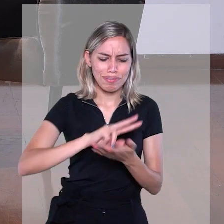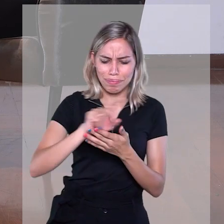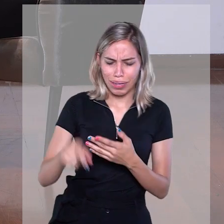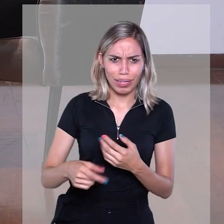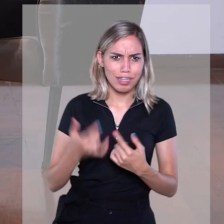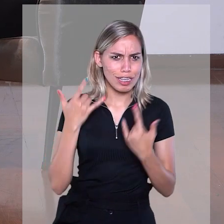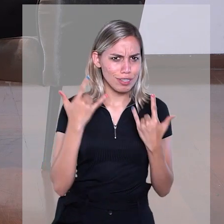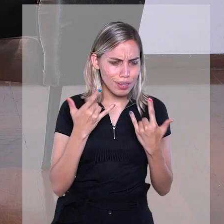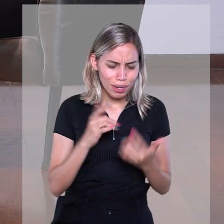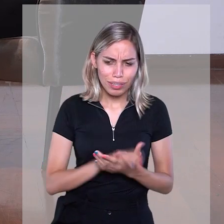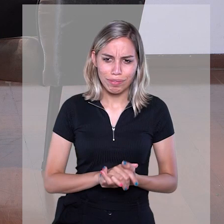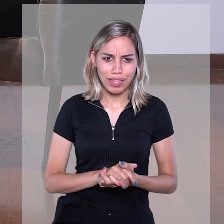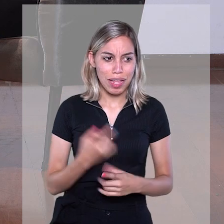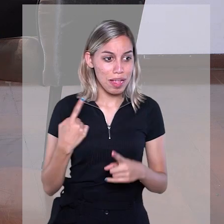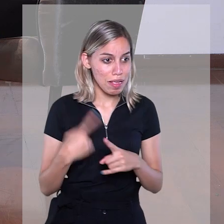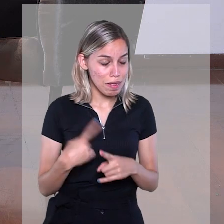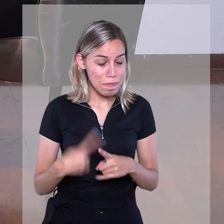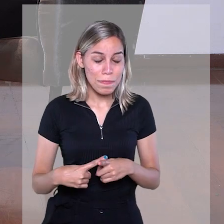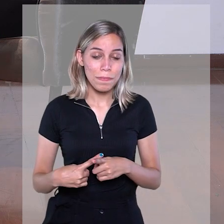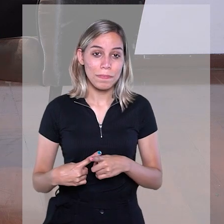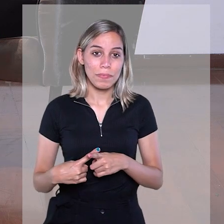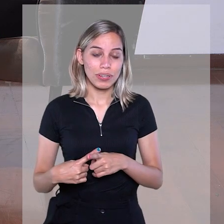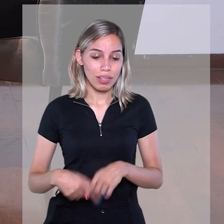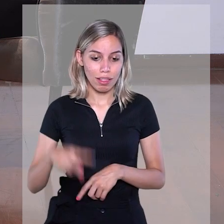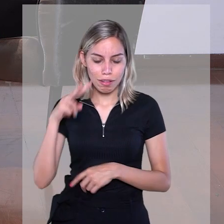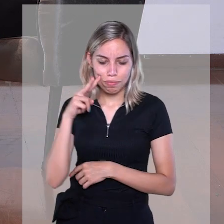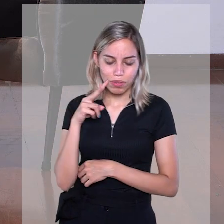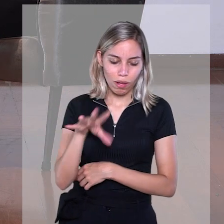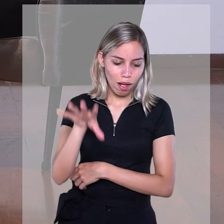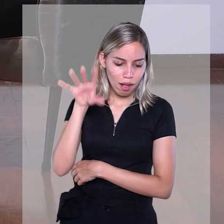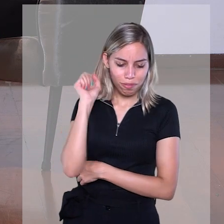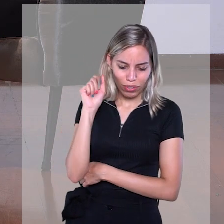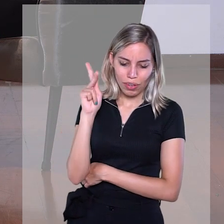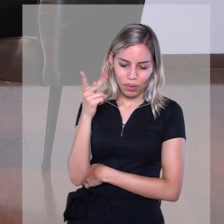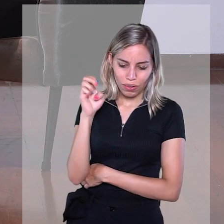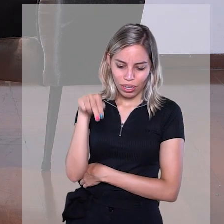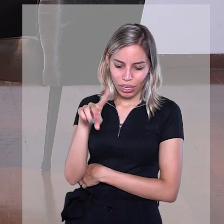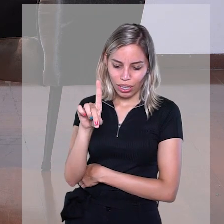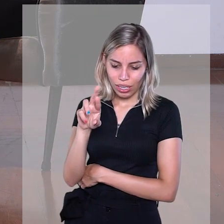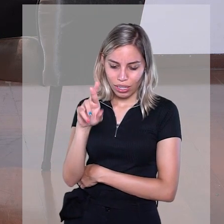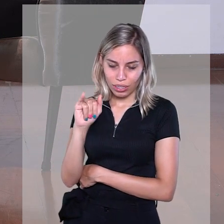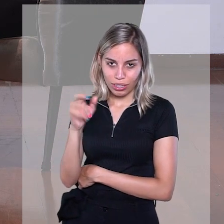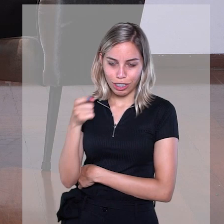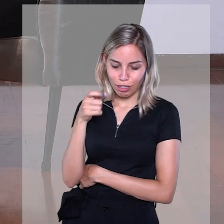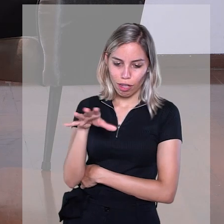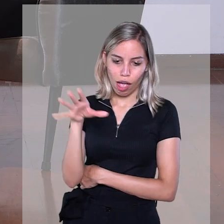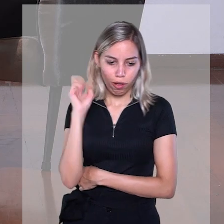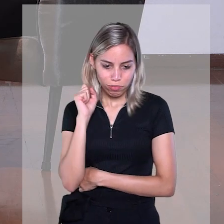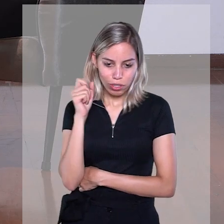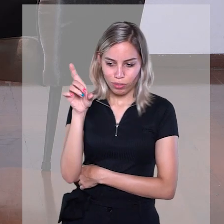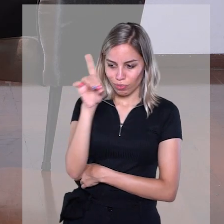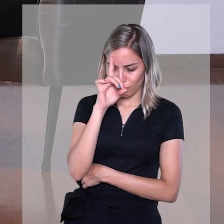eu fui preparado por esse disco do Hendrix que eu ouvia todo o tempo. Então já não era